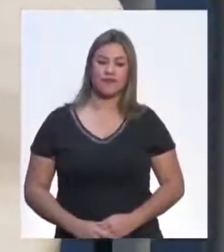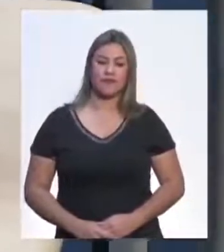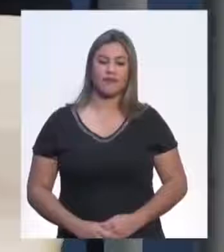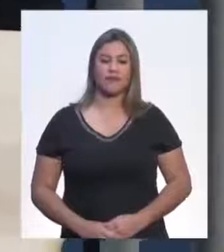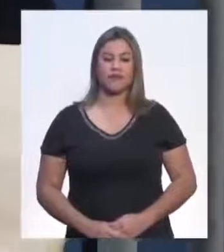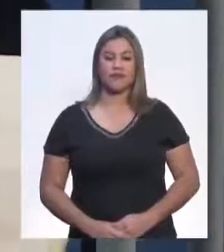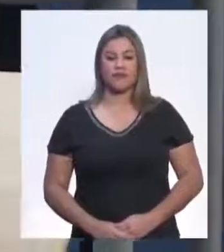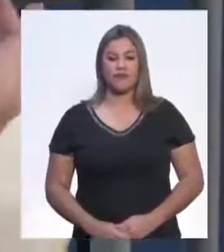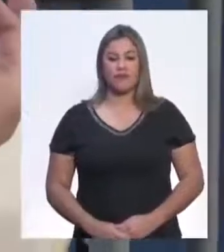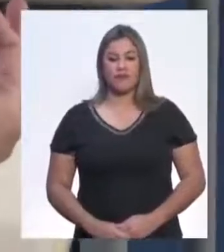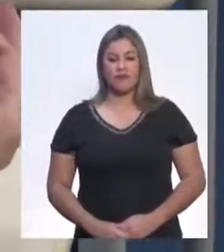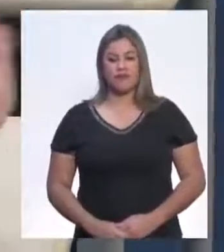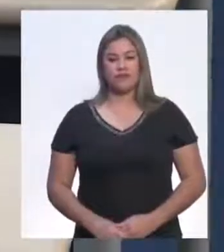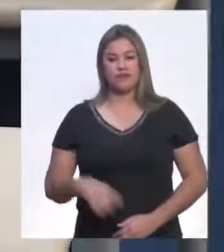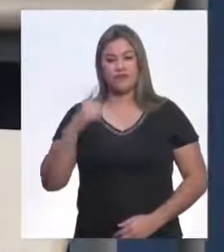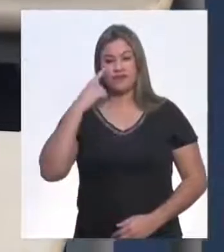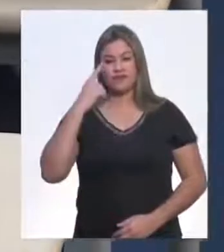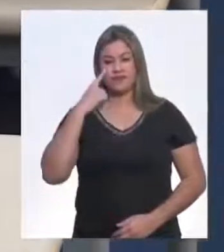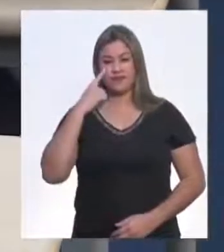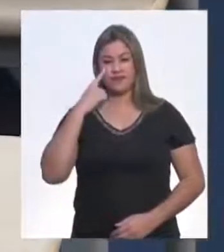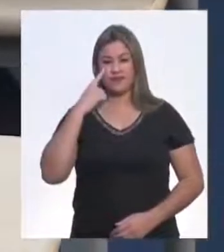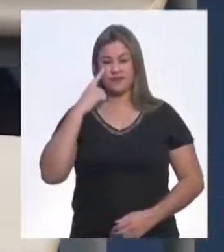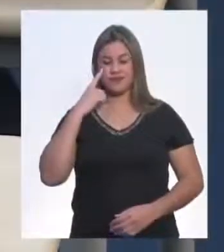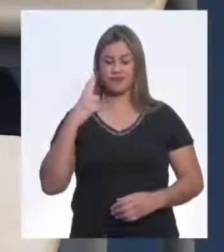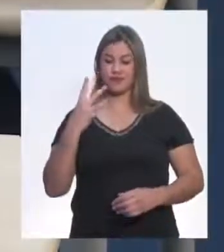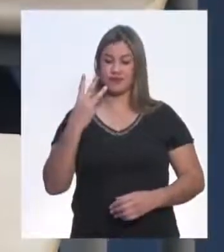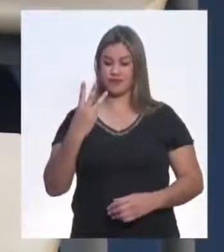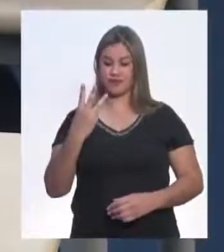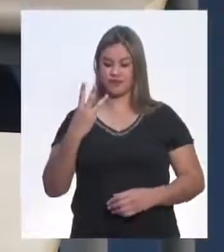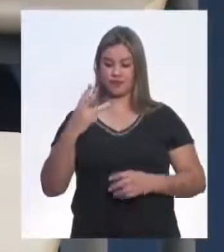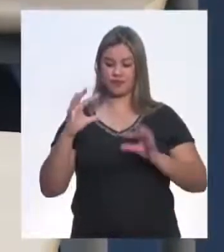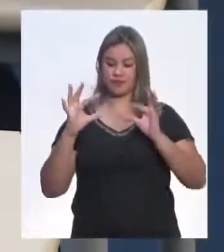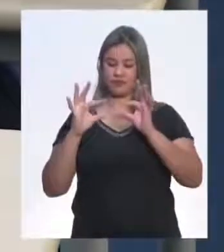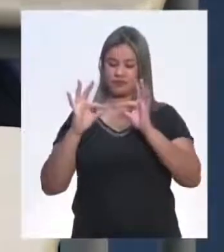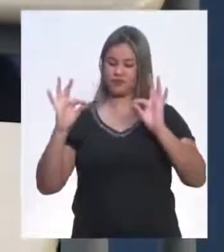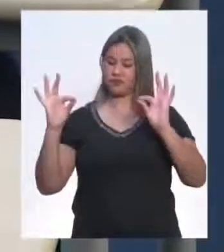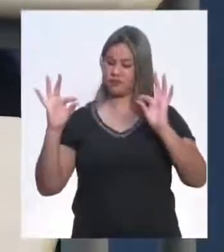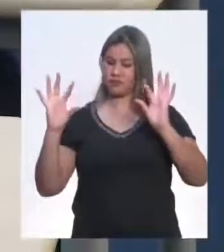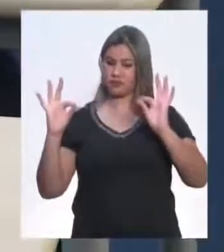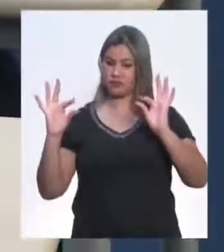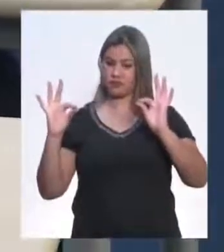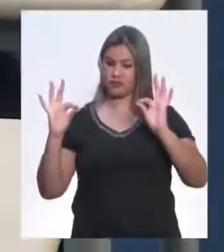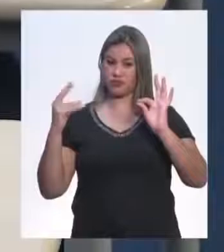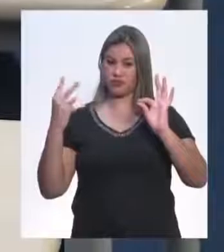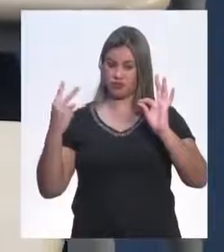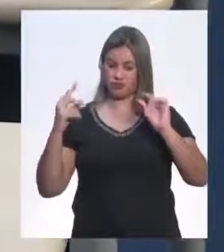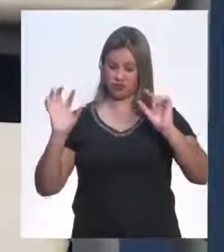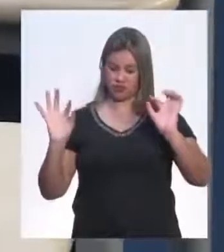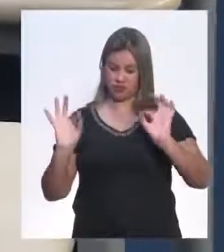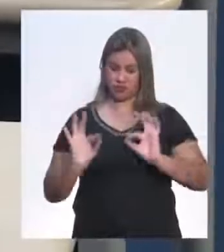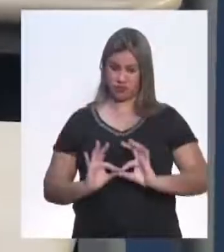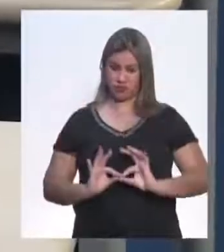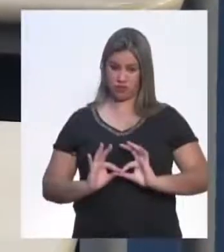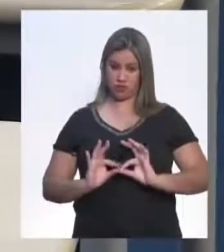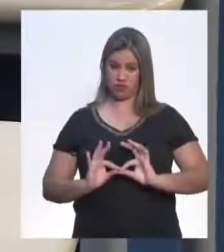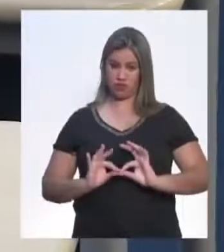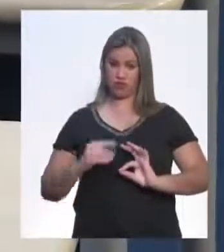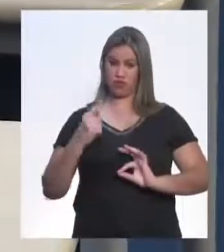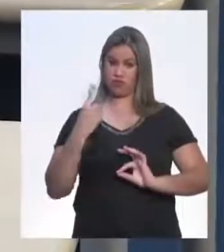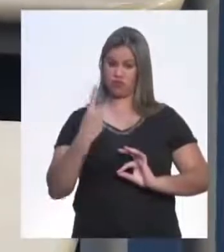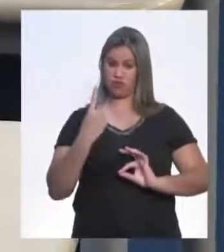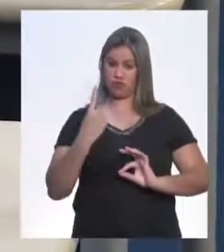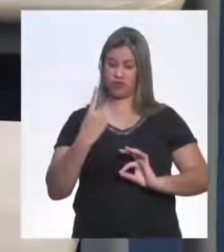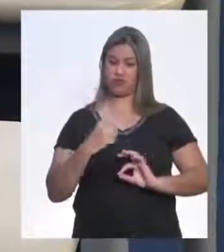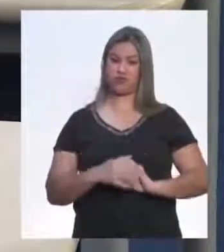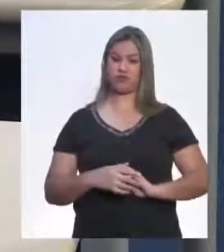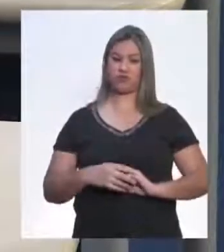ideia? Tá vendo? 3 pontas. Então, eu estou com ele aqui na horizontal. Das 3 pontas, você vai dobrar até o centro,